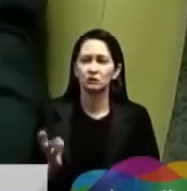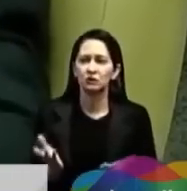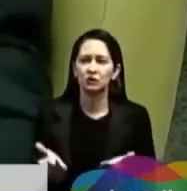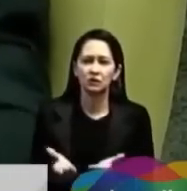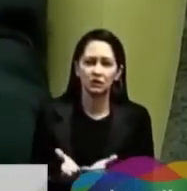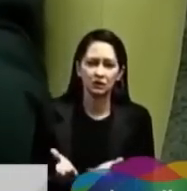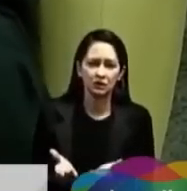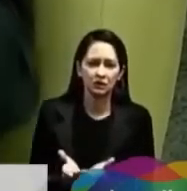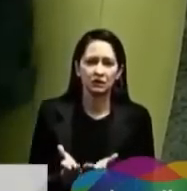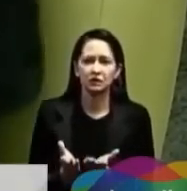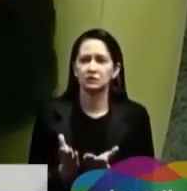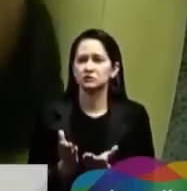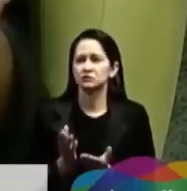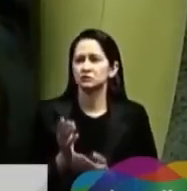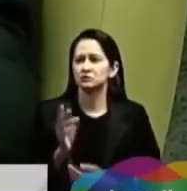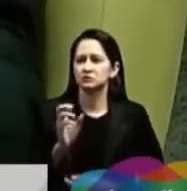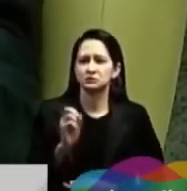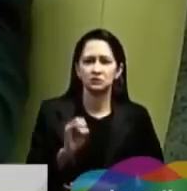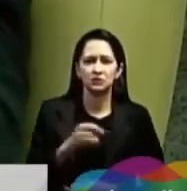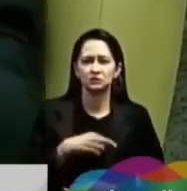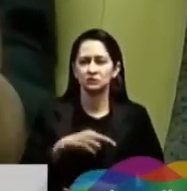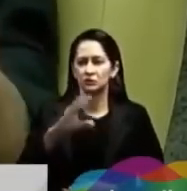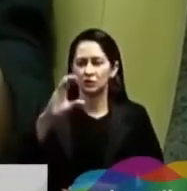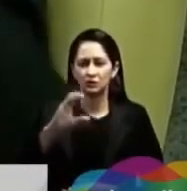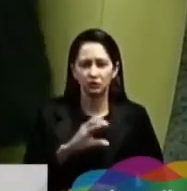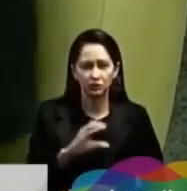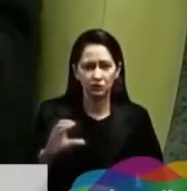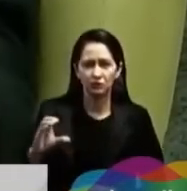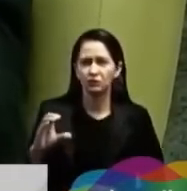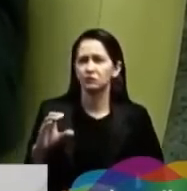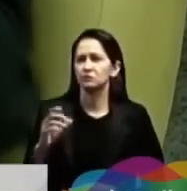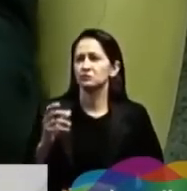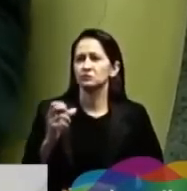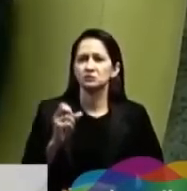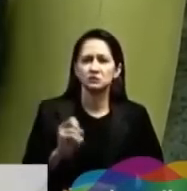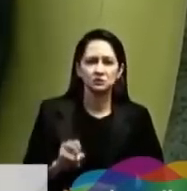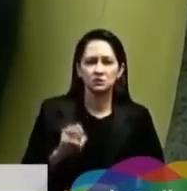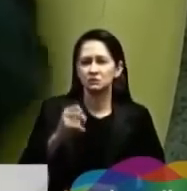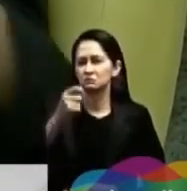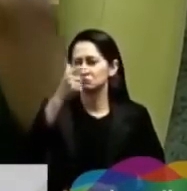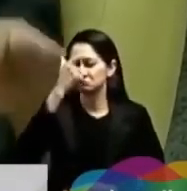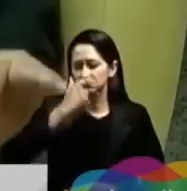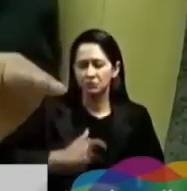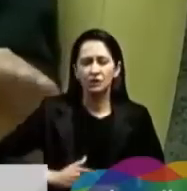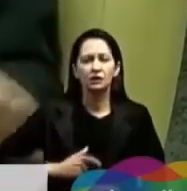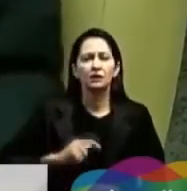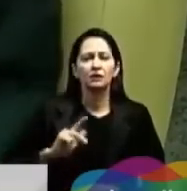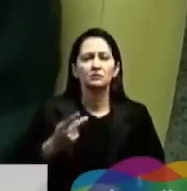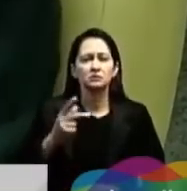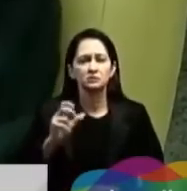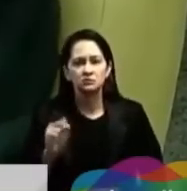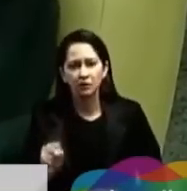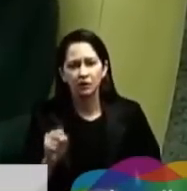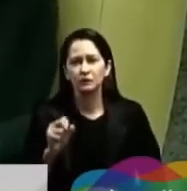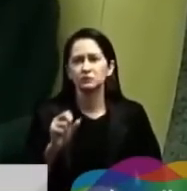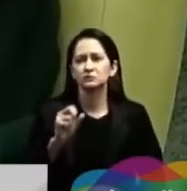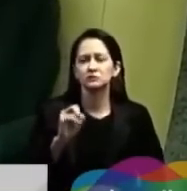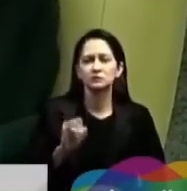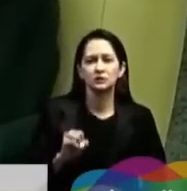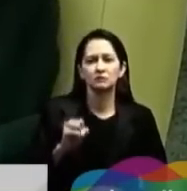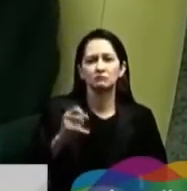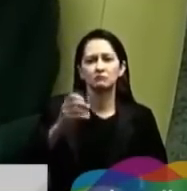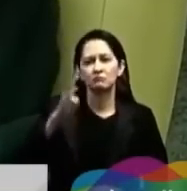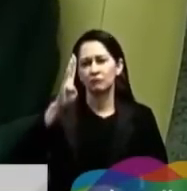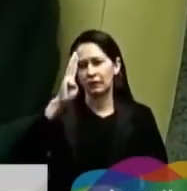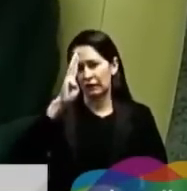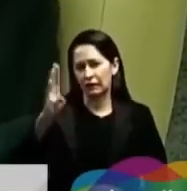Cleibe Moraes usou a palavra na sessão da Câmara Municipal de Goiânia para atacar um jornalista. Sem explicar o motivo, o